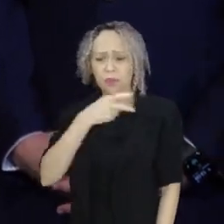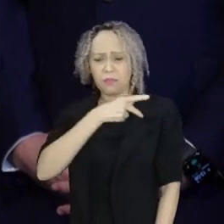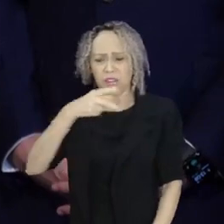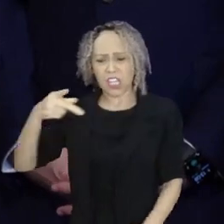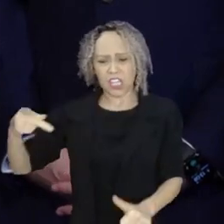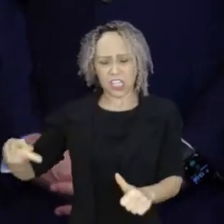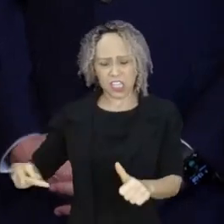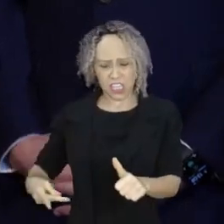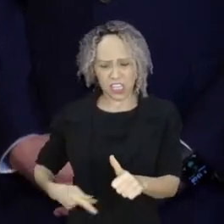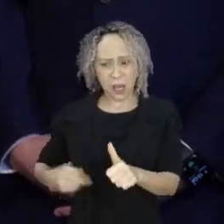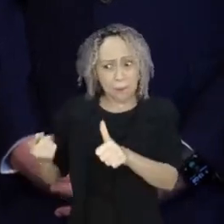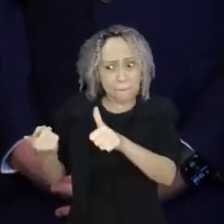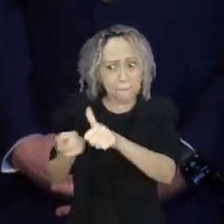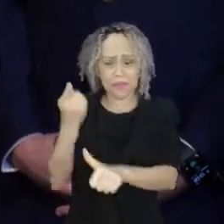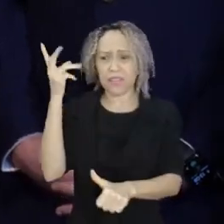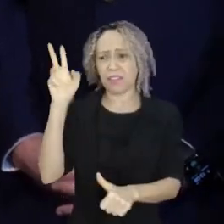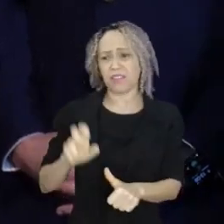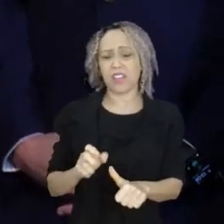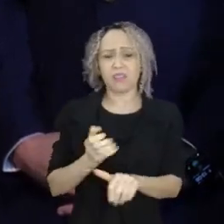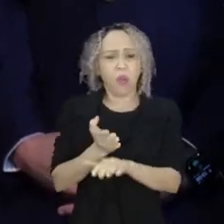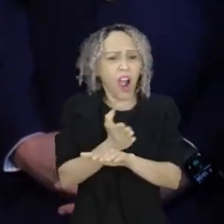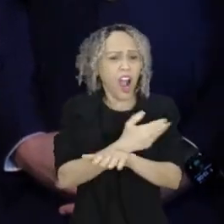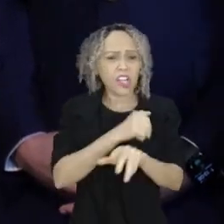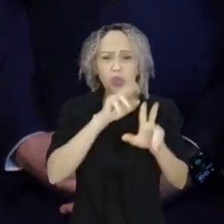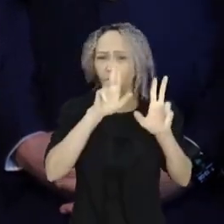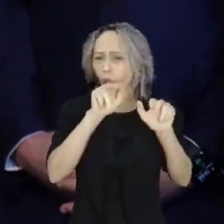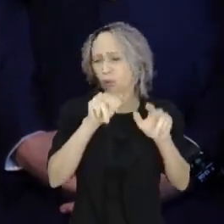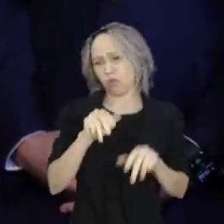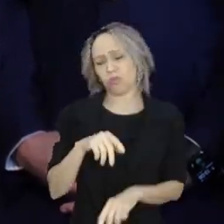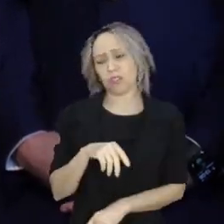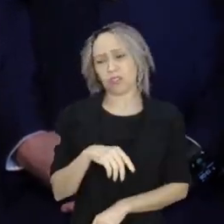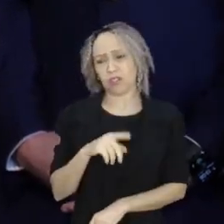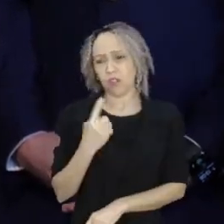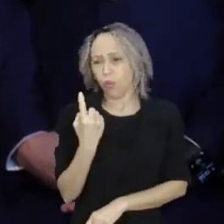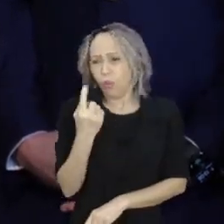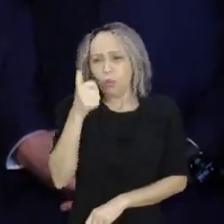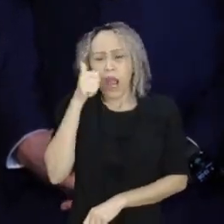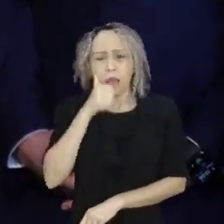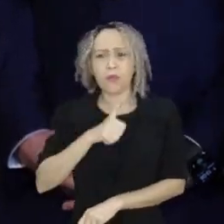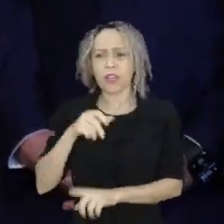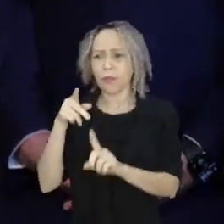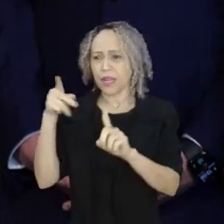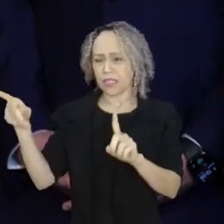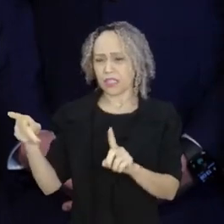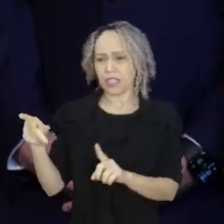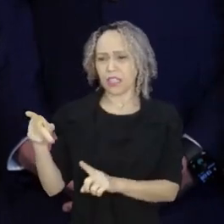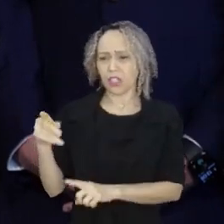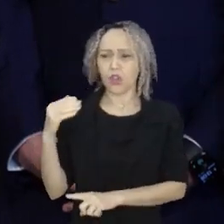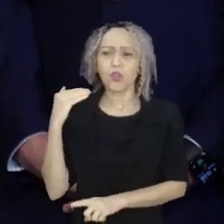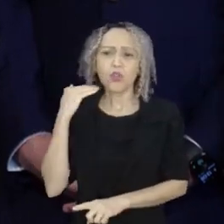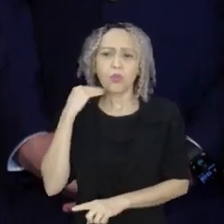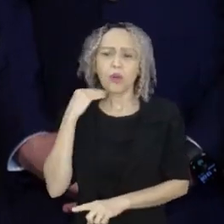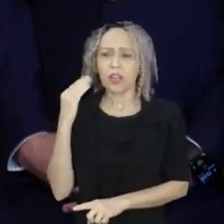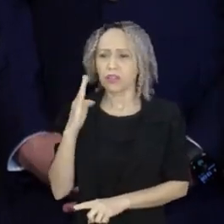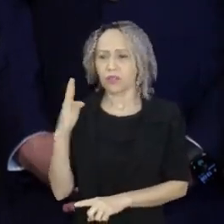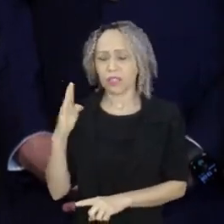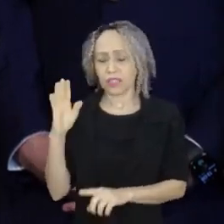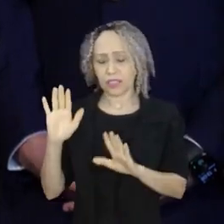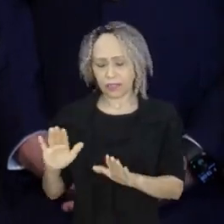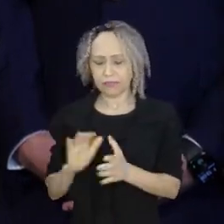aquele Banco do Brasil. E como eu vou defender a ideia da aprovação da lei, que função igual, salário